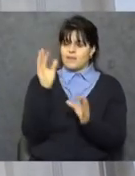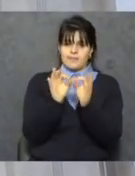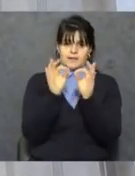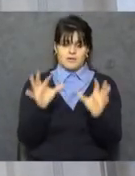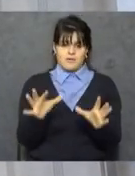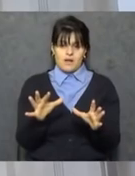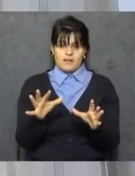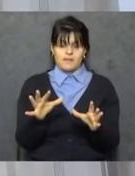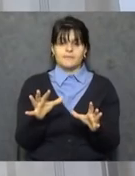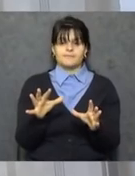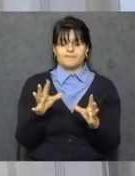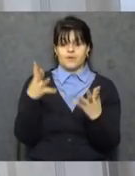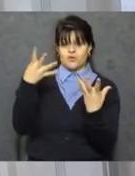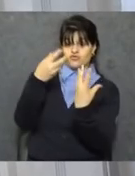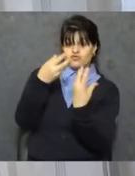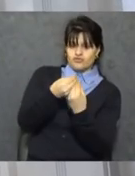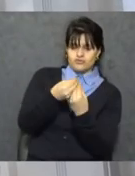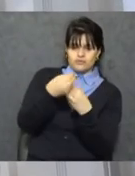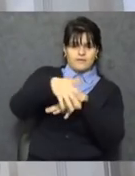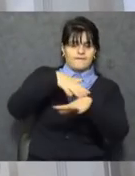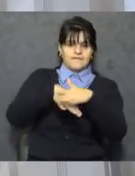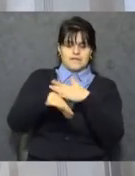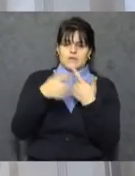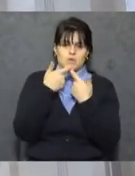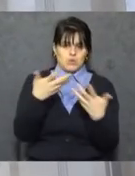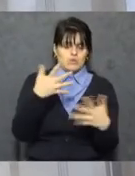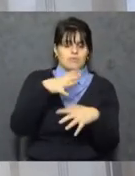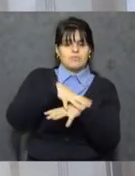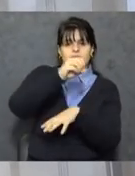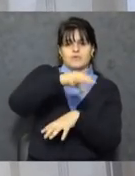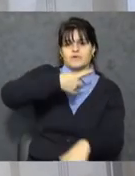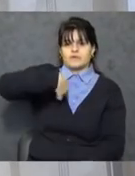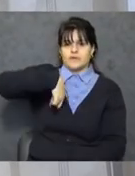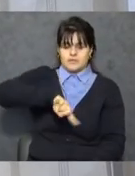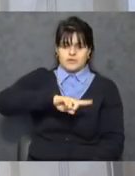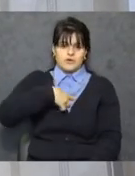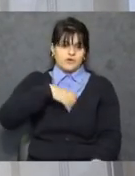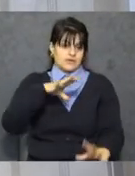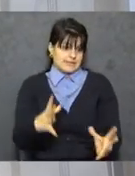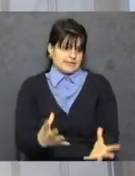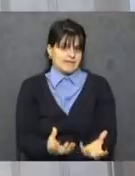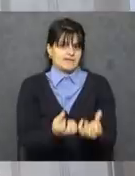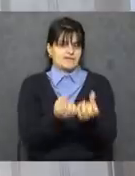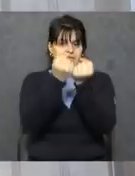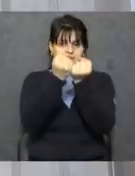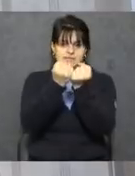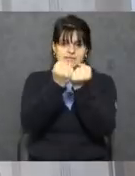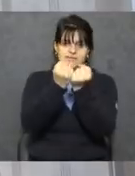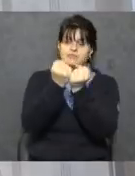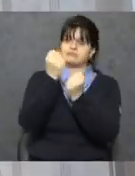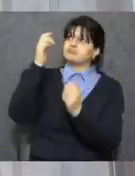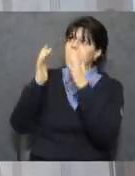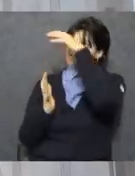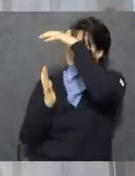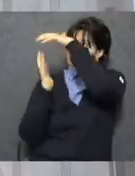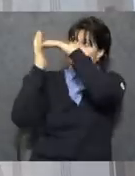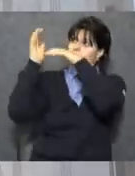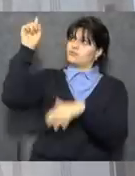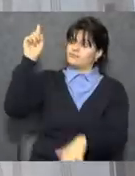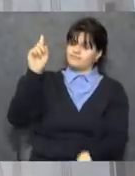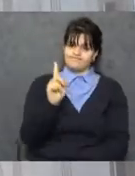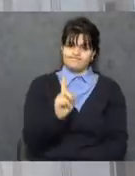todas as coisas foram feitas, e por nós homens e para nossa salvação desceu dos céus e